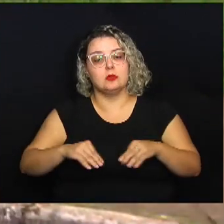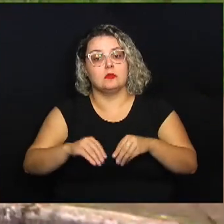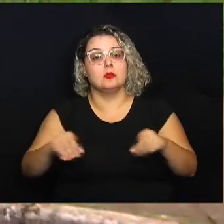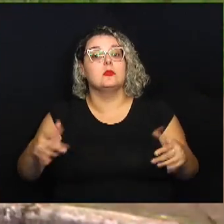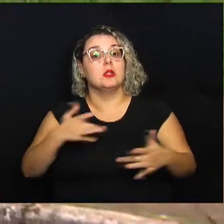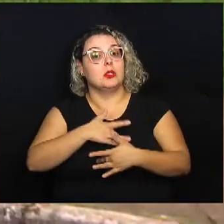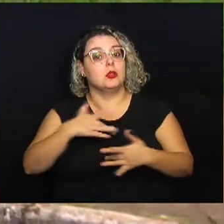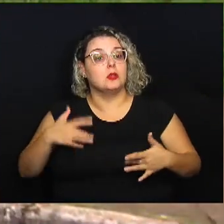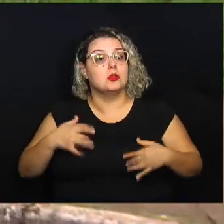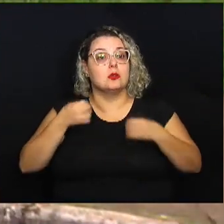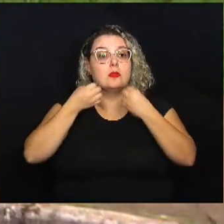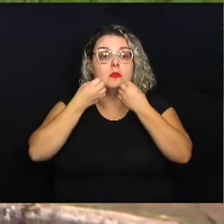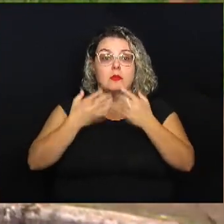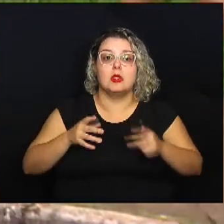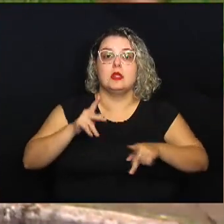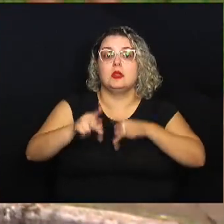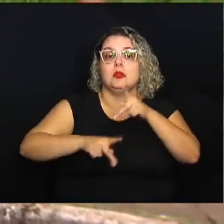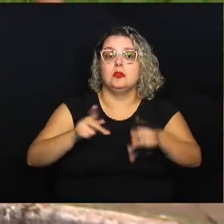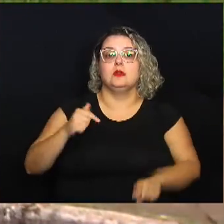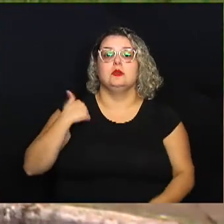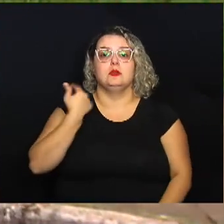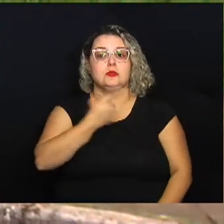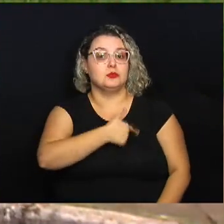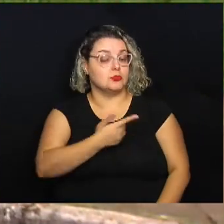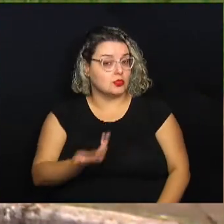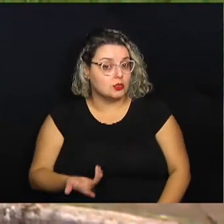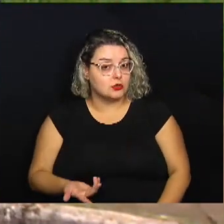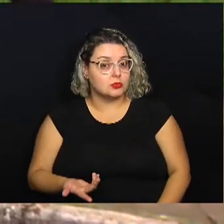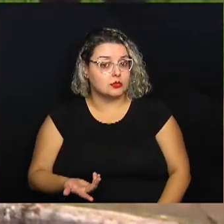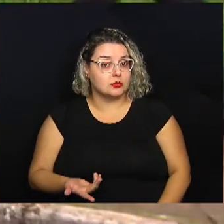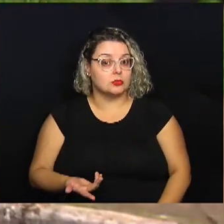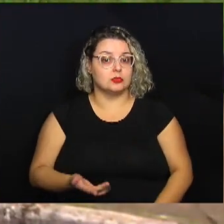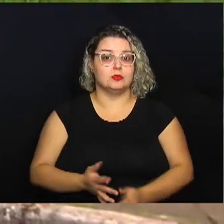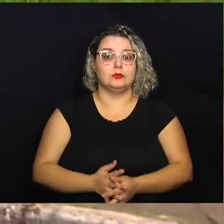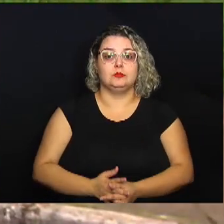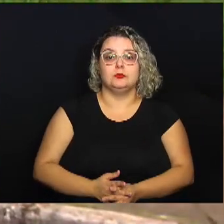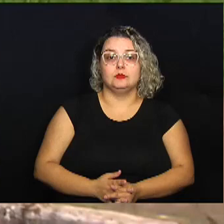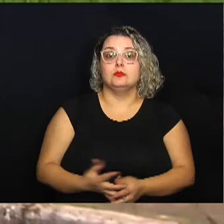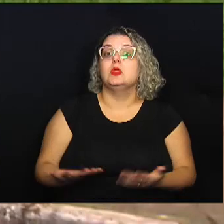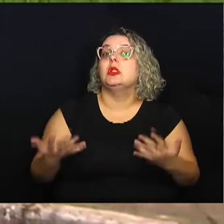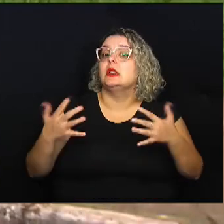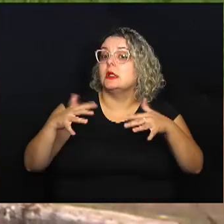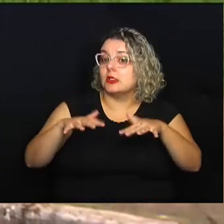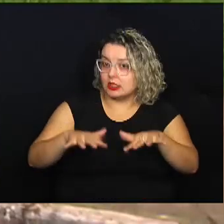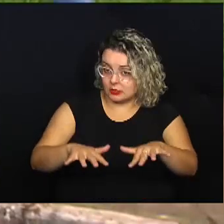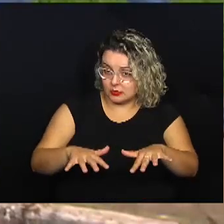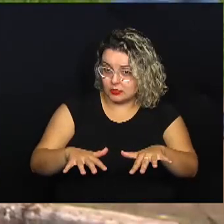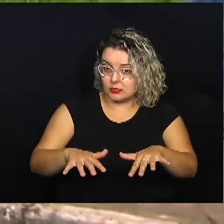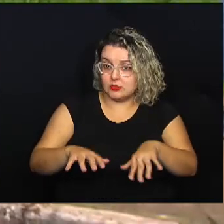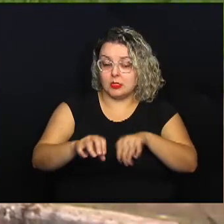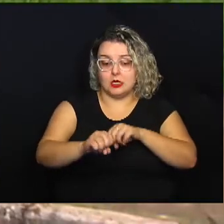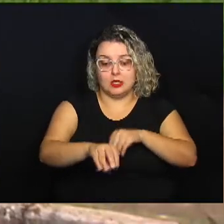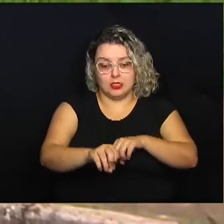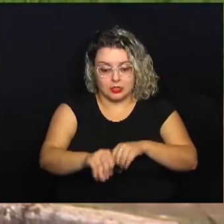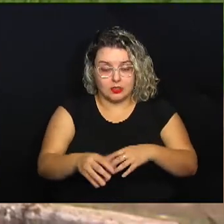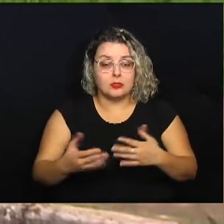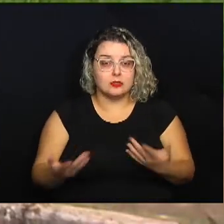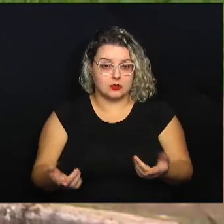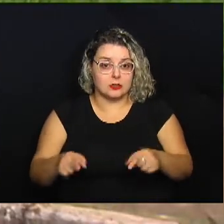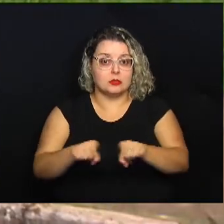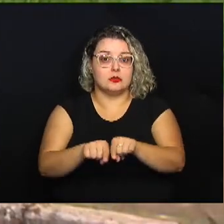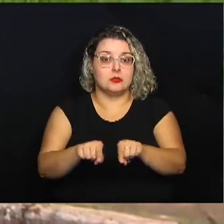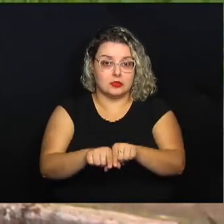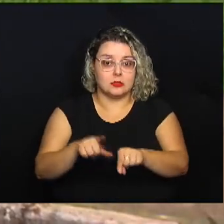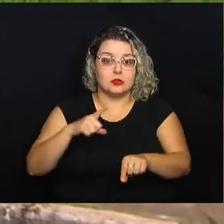pelo bem-estar dos nossos povos, pela inclusão à educação, né? Então, ter acesso